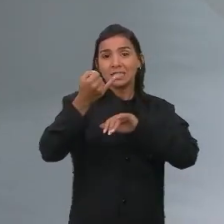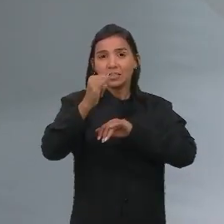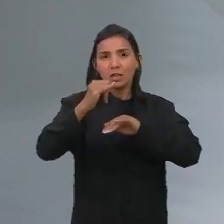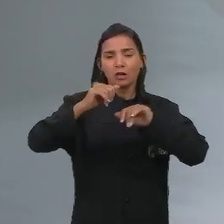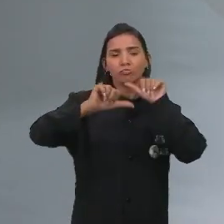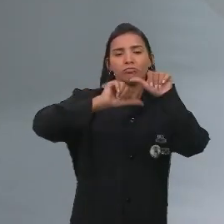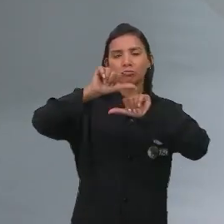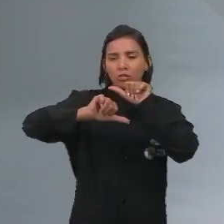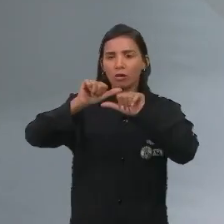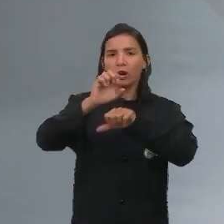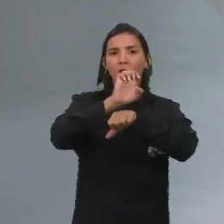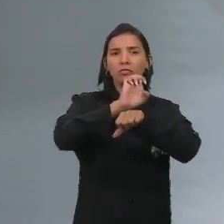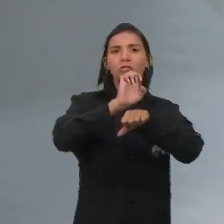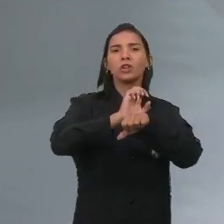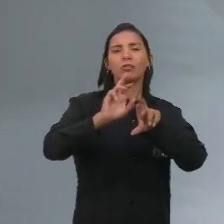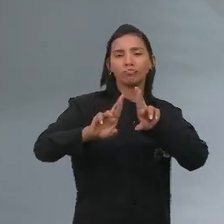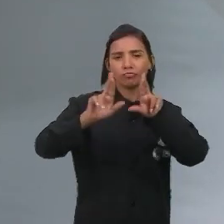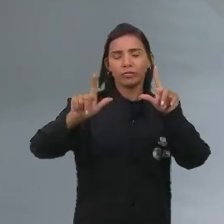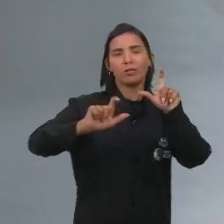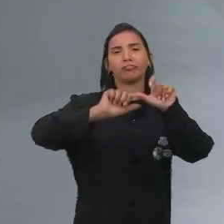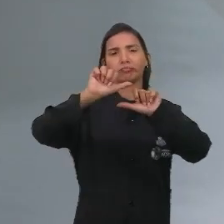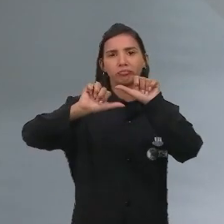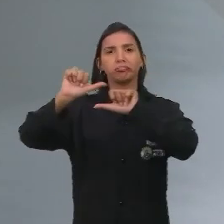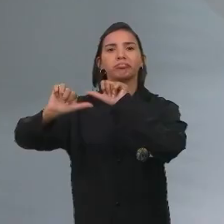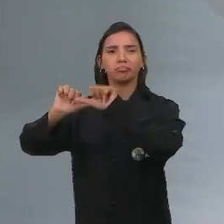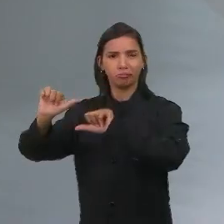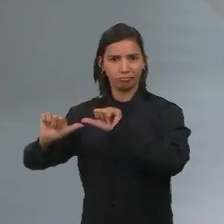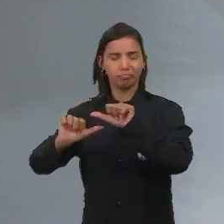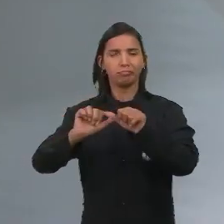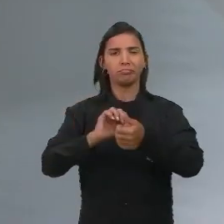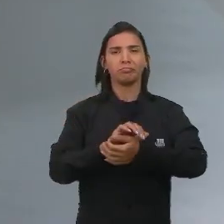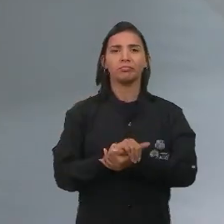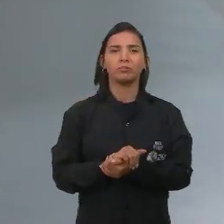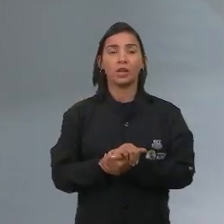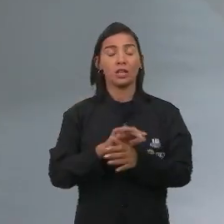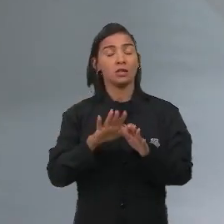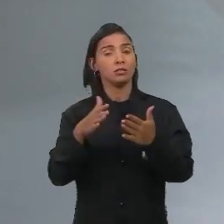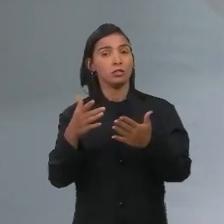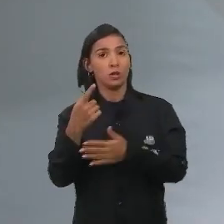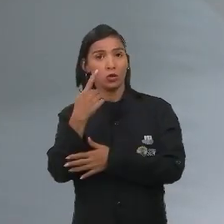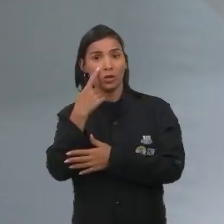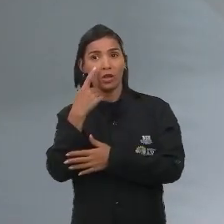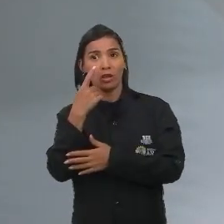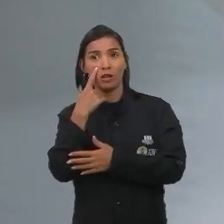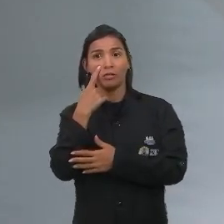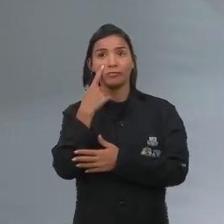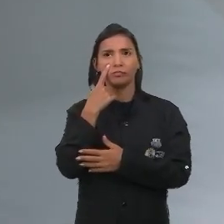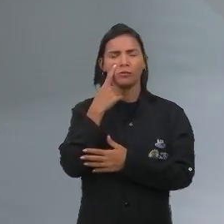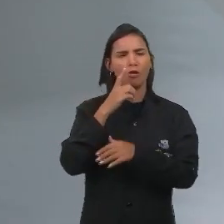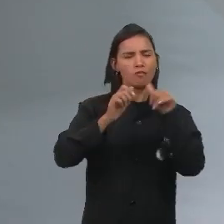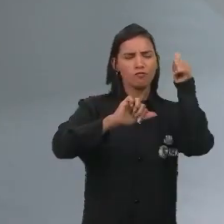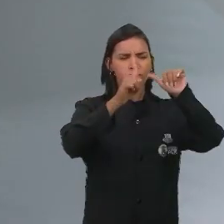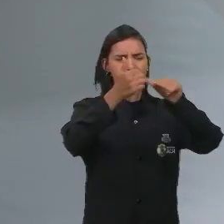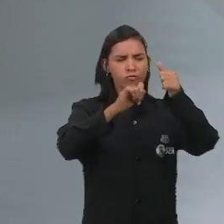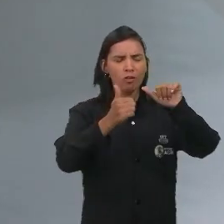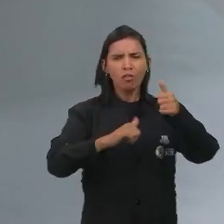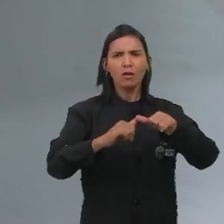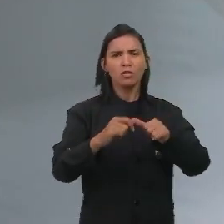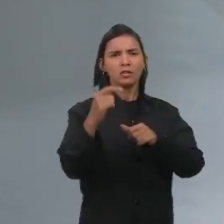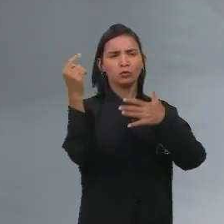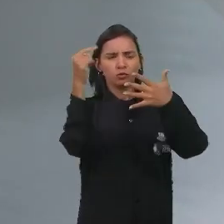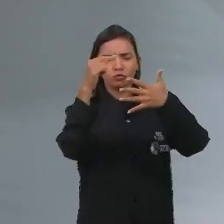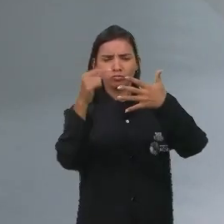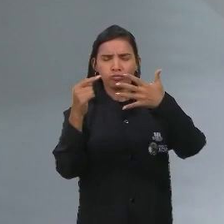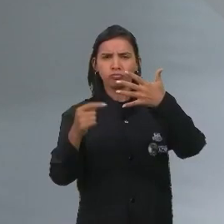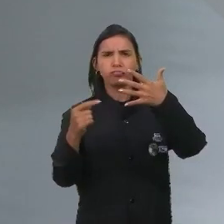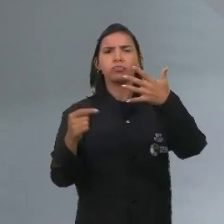pronunciadas com mais ênfase e assim por diante, tá? Então, diante desse enunciado, vamos analisar as assertivas